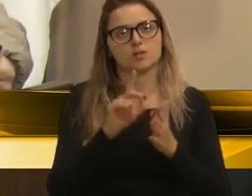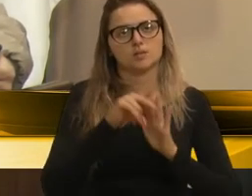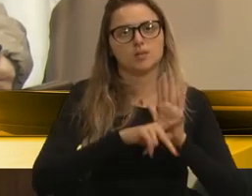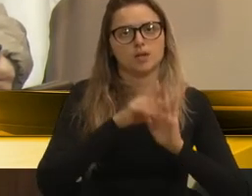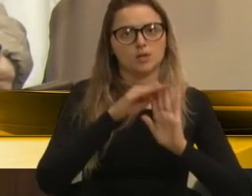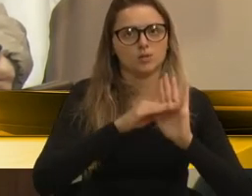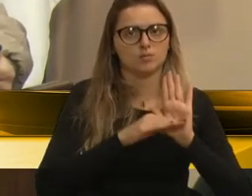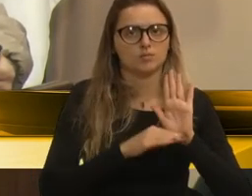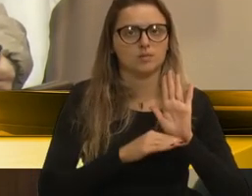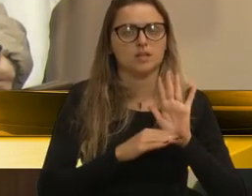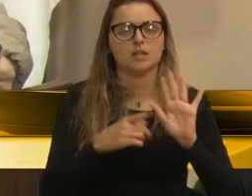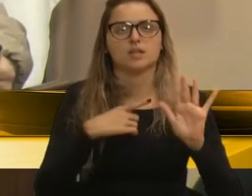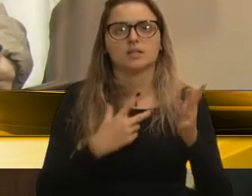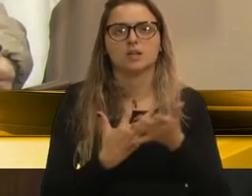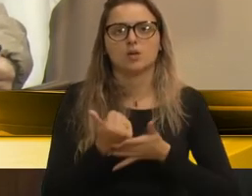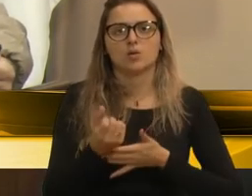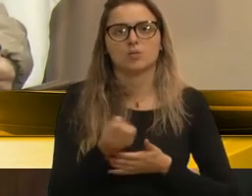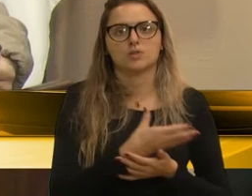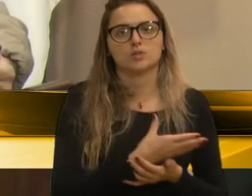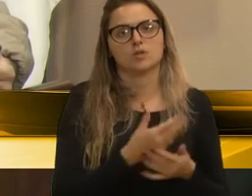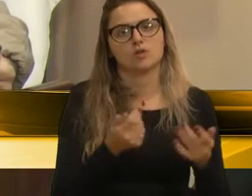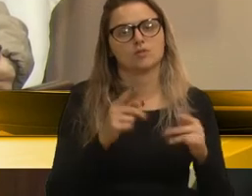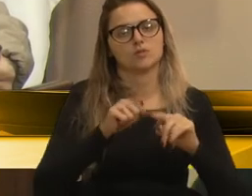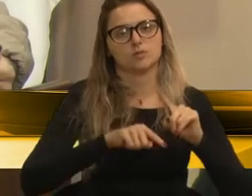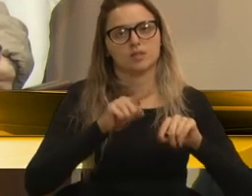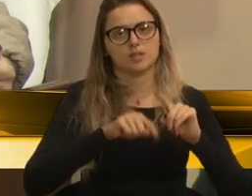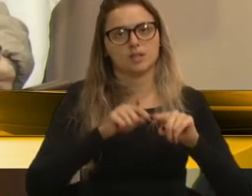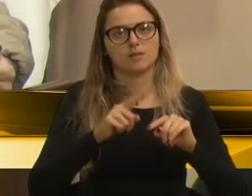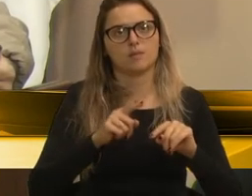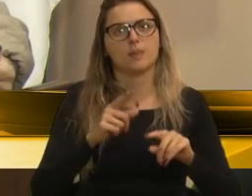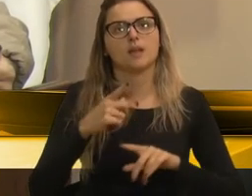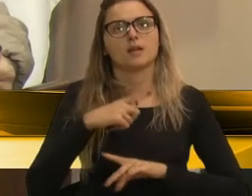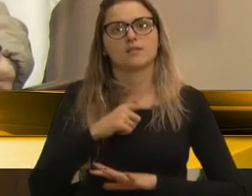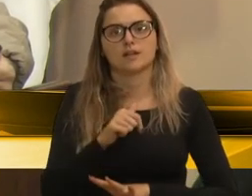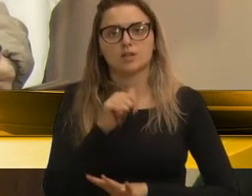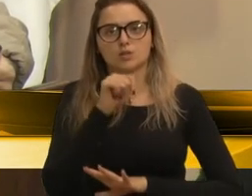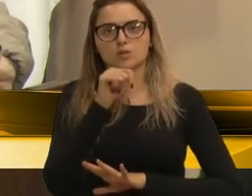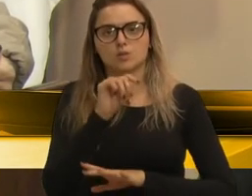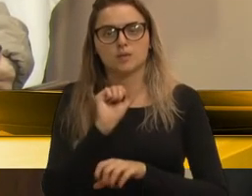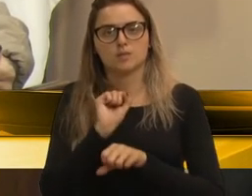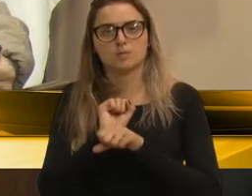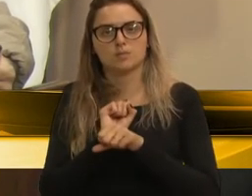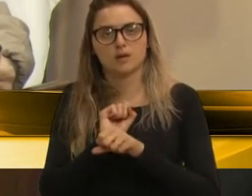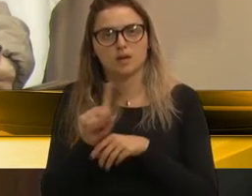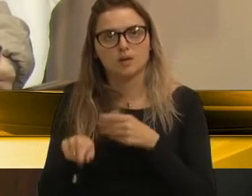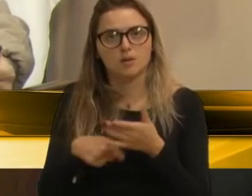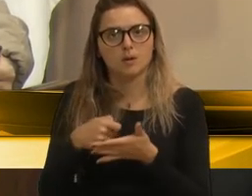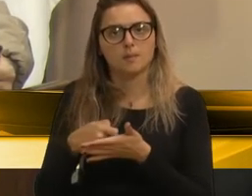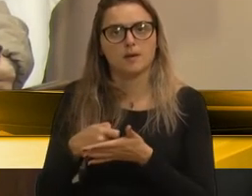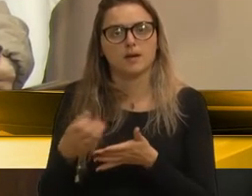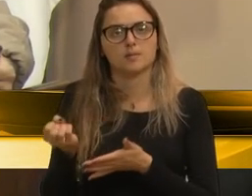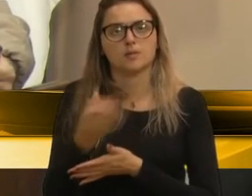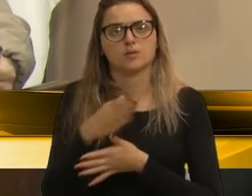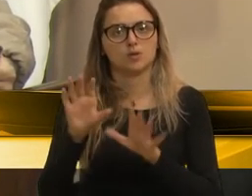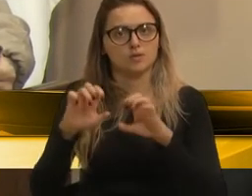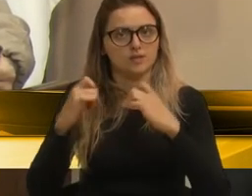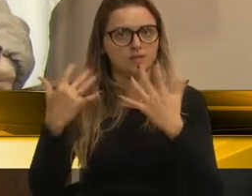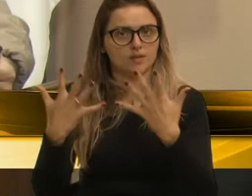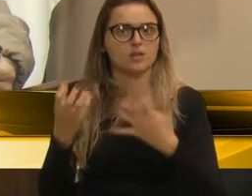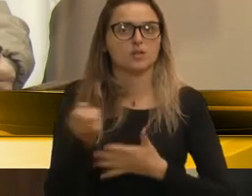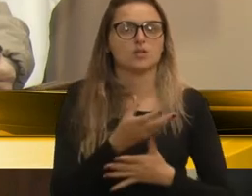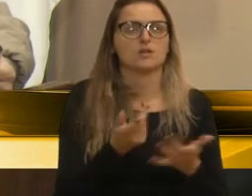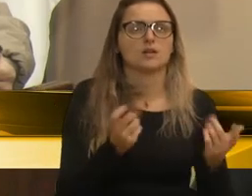no que se refere à compra de novos insumos. Estarão suspensos auxílios destinados à capacitação e eventos, tanto